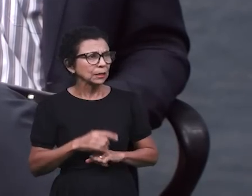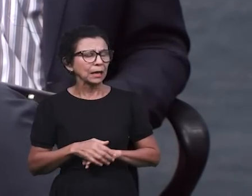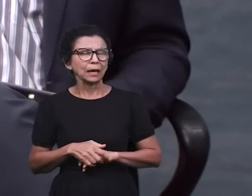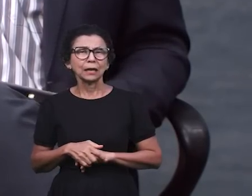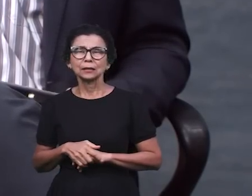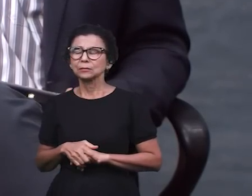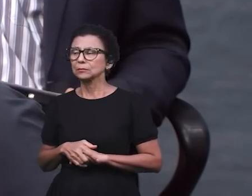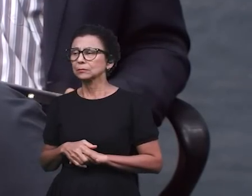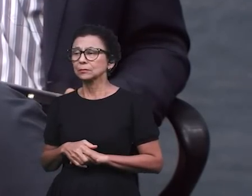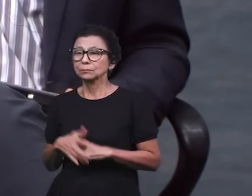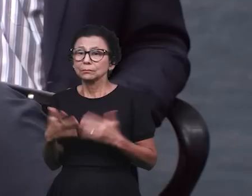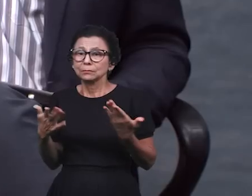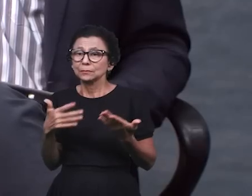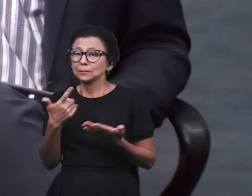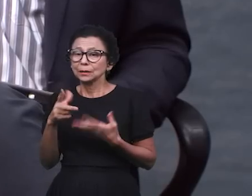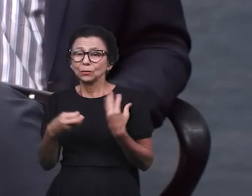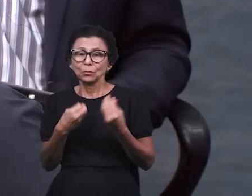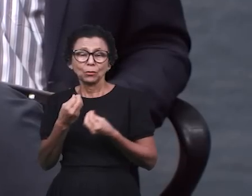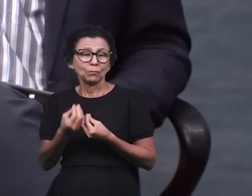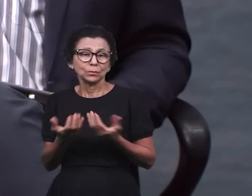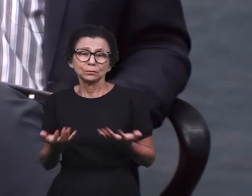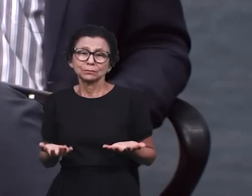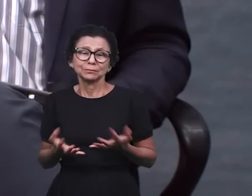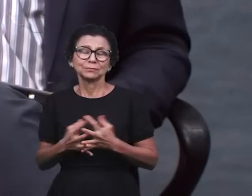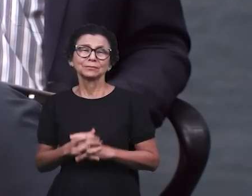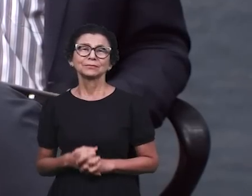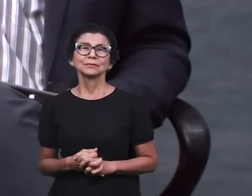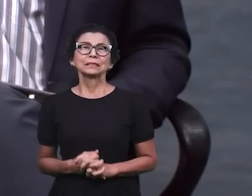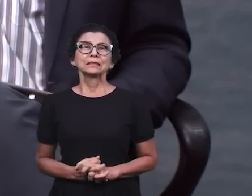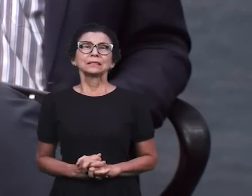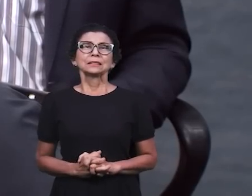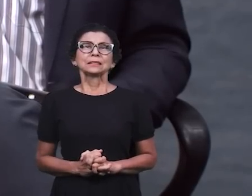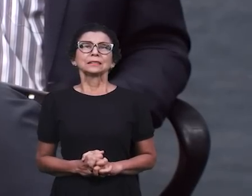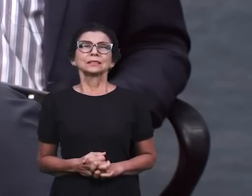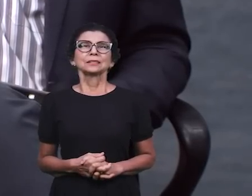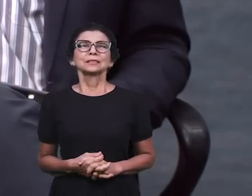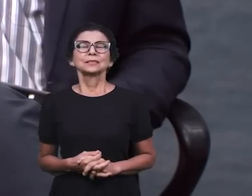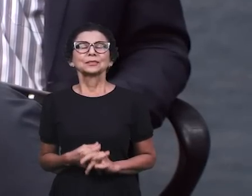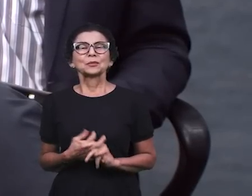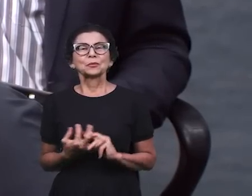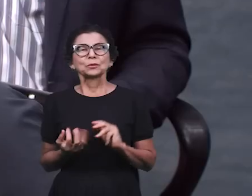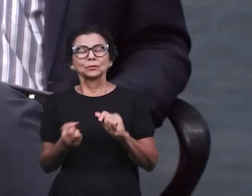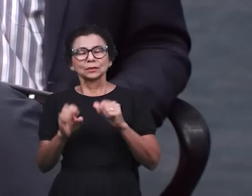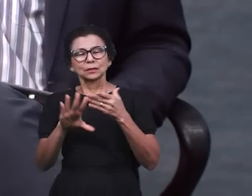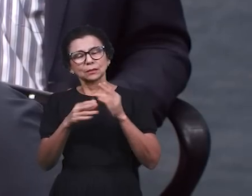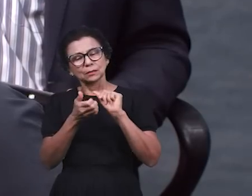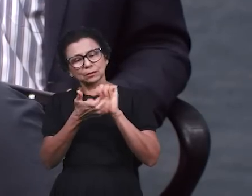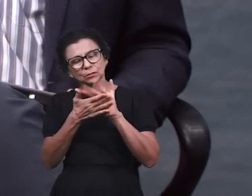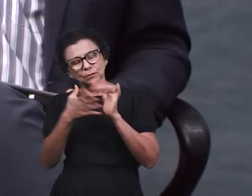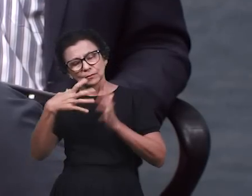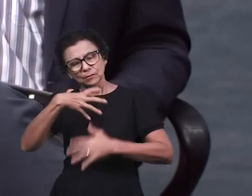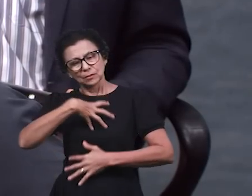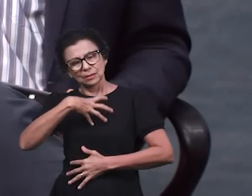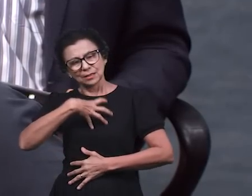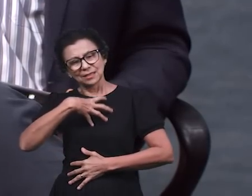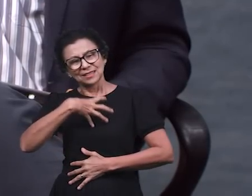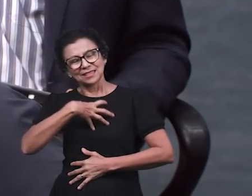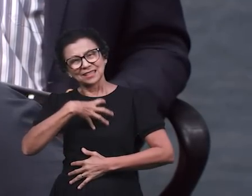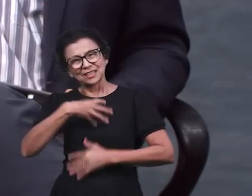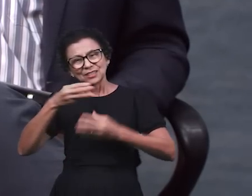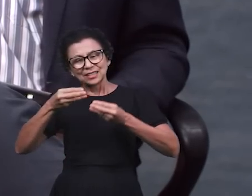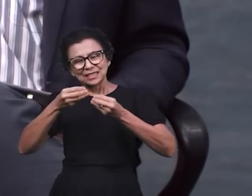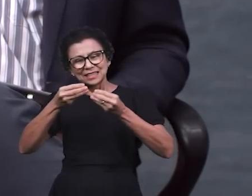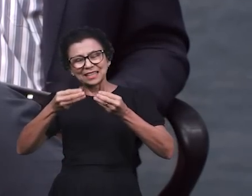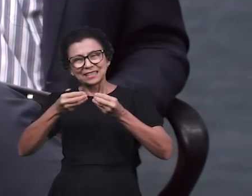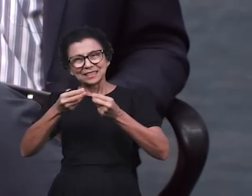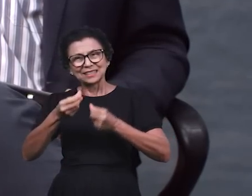Então, assim, é algo, o louvor, quando você realmente canta, você sente, né, a